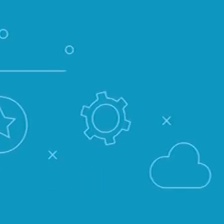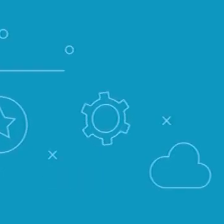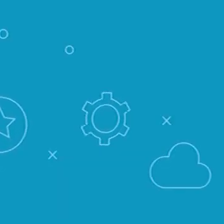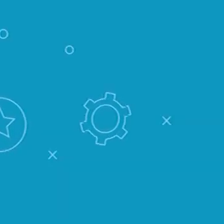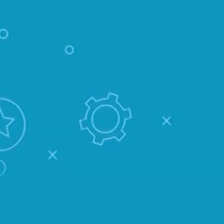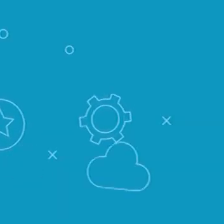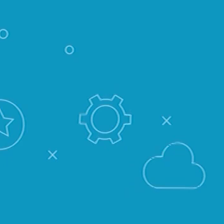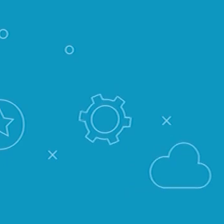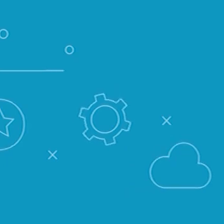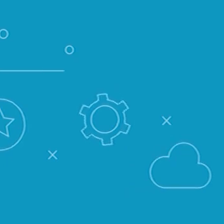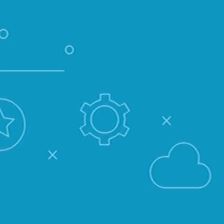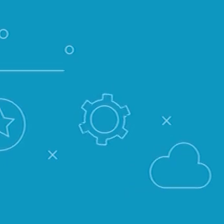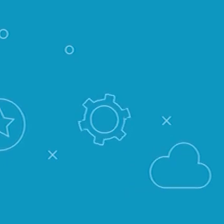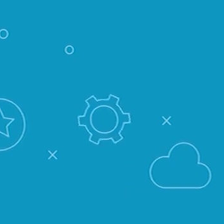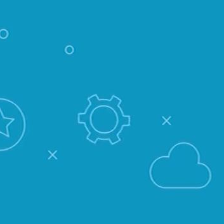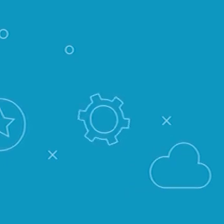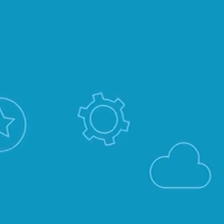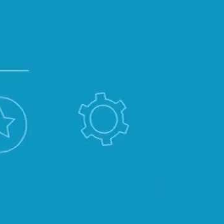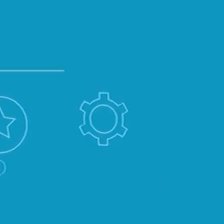Tchau!